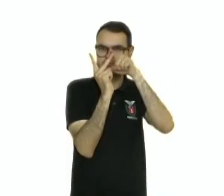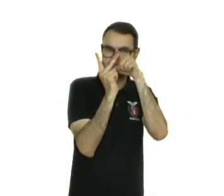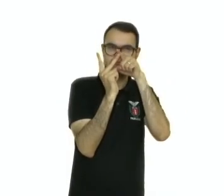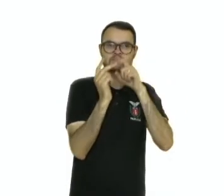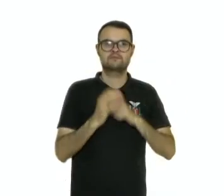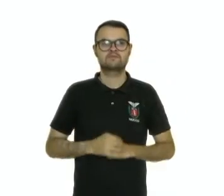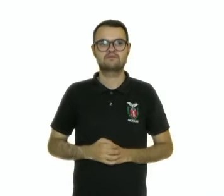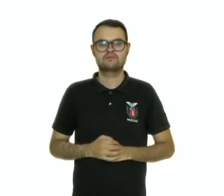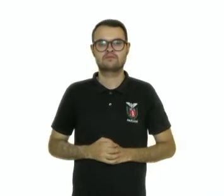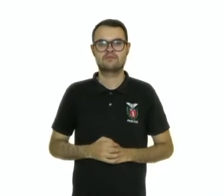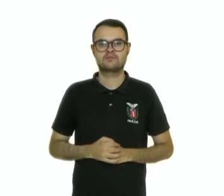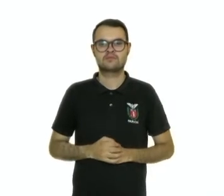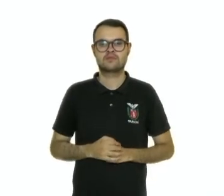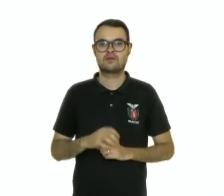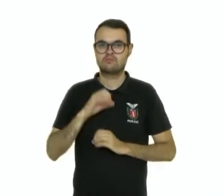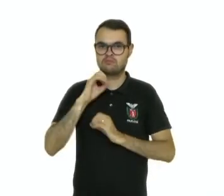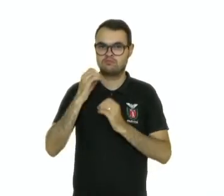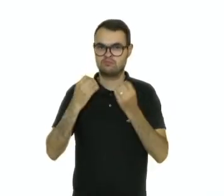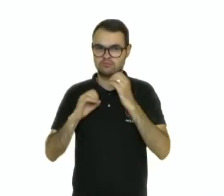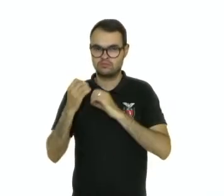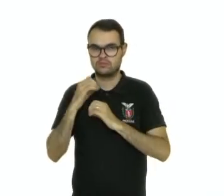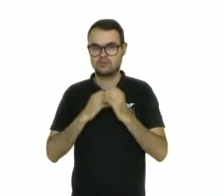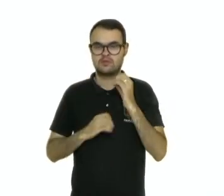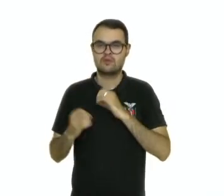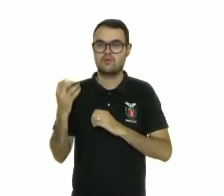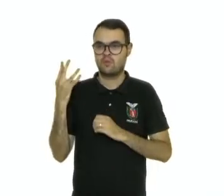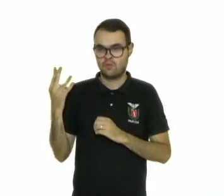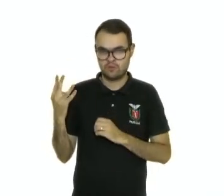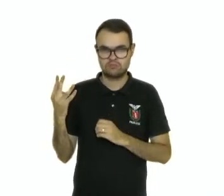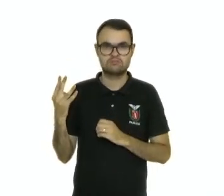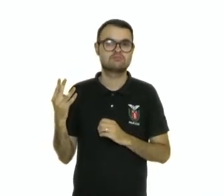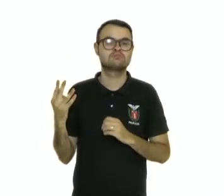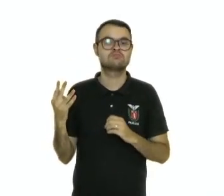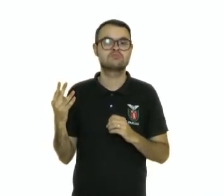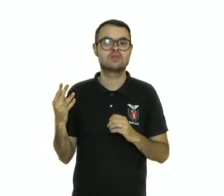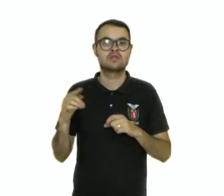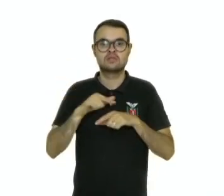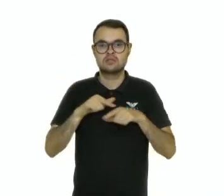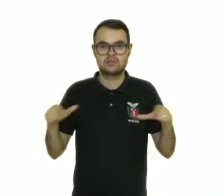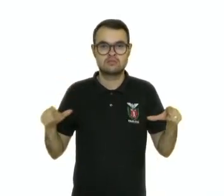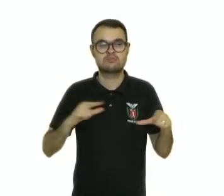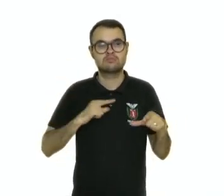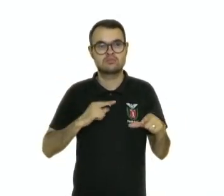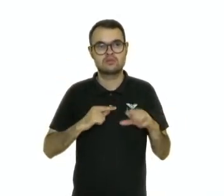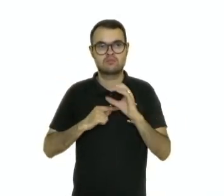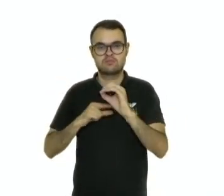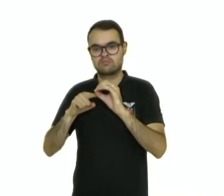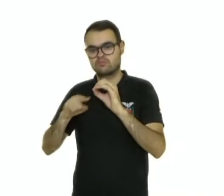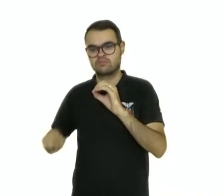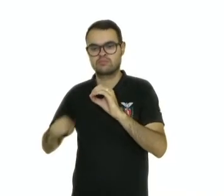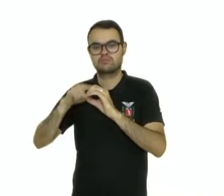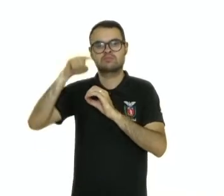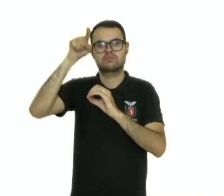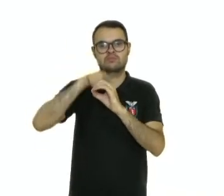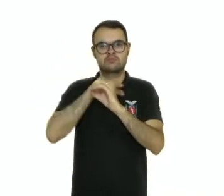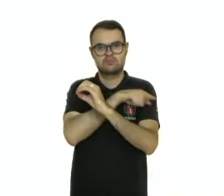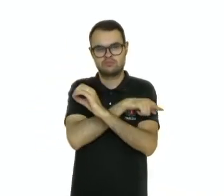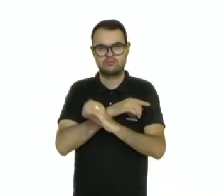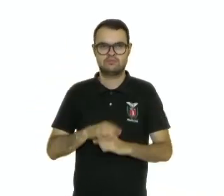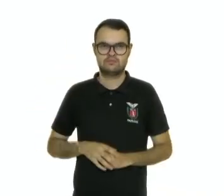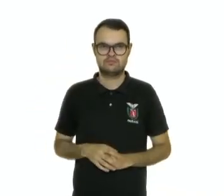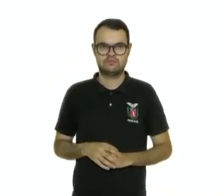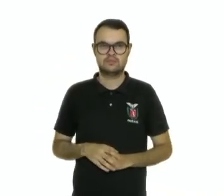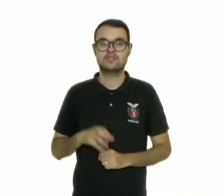Moléculas com 4 átomos, sem a presença de elétrons livres, tem uma geometria trigonal plana e quando tem os elétrons livres, ela tem